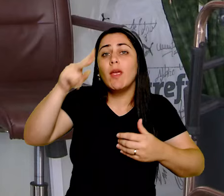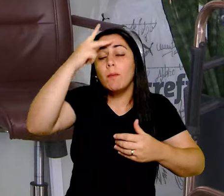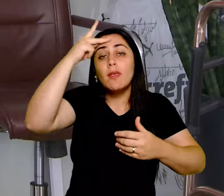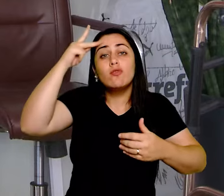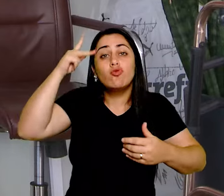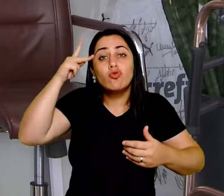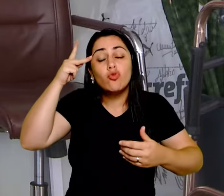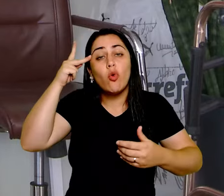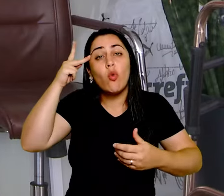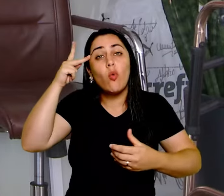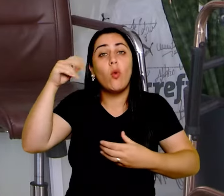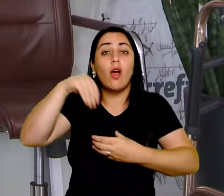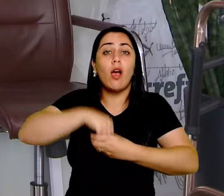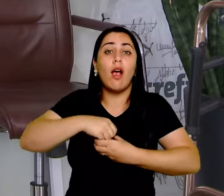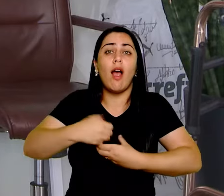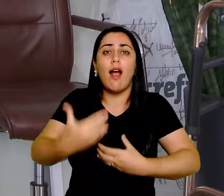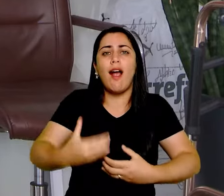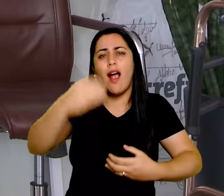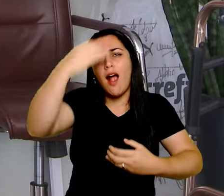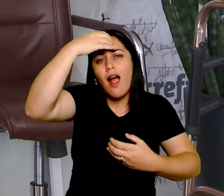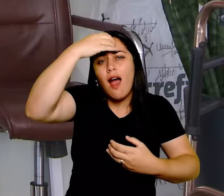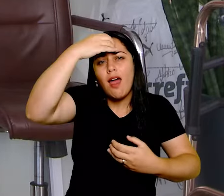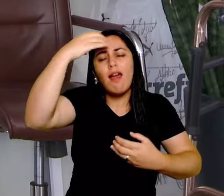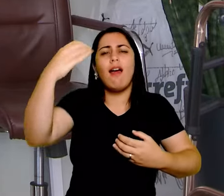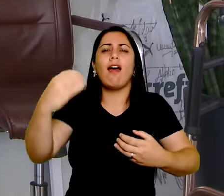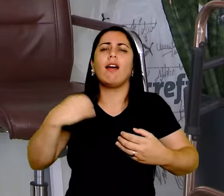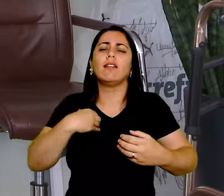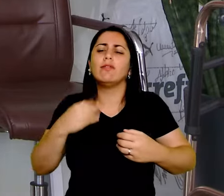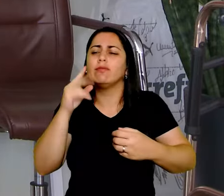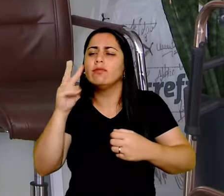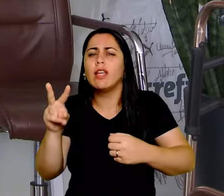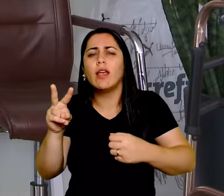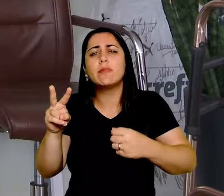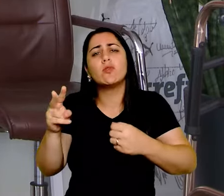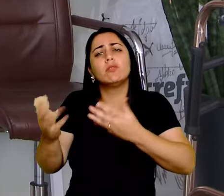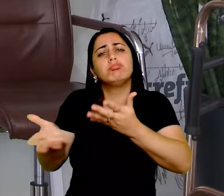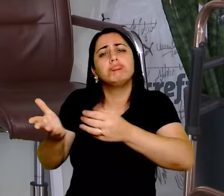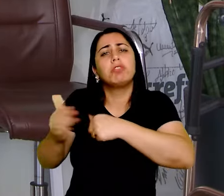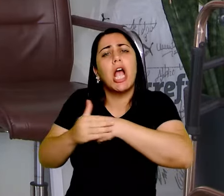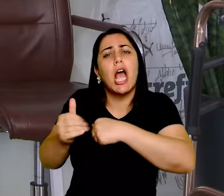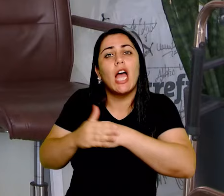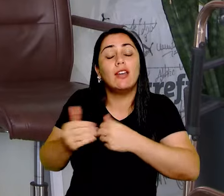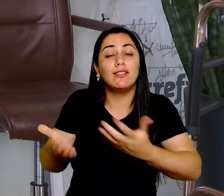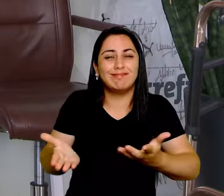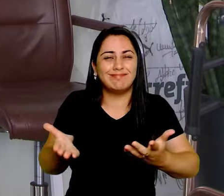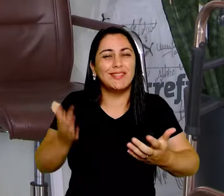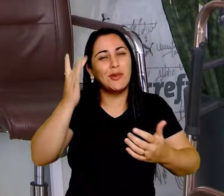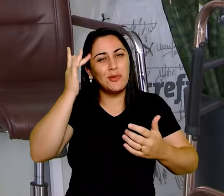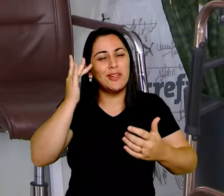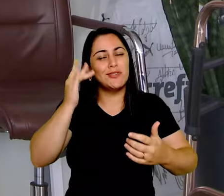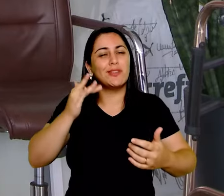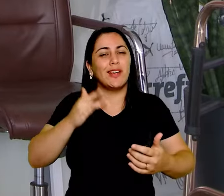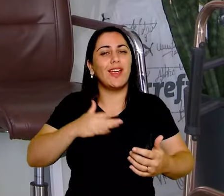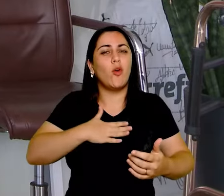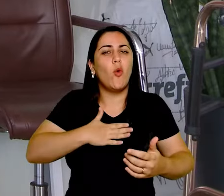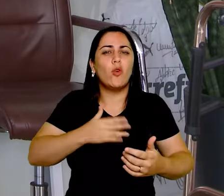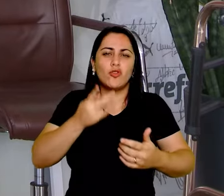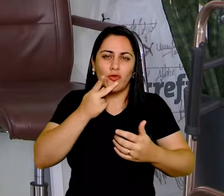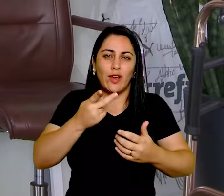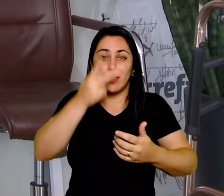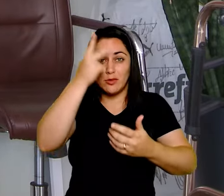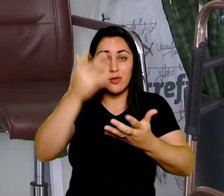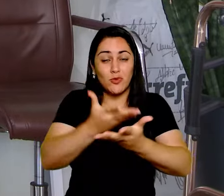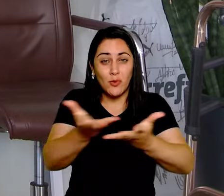ele enxerga a pessoa, no seu caráter, naquilo que ele representa com carinho para ele. Então, eu acho que eu gosto de deixar